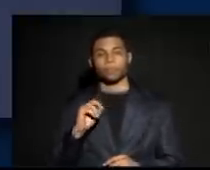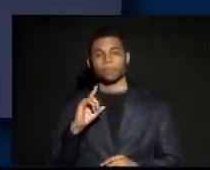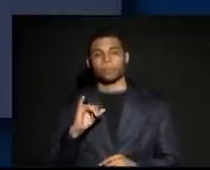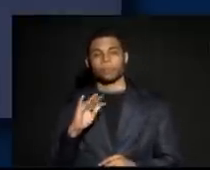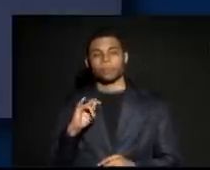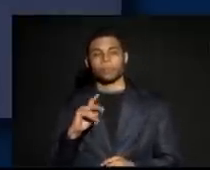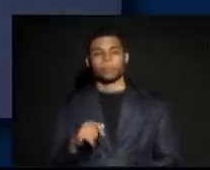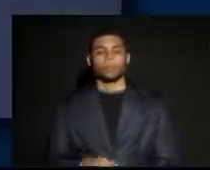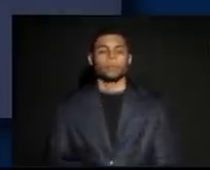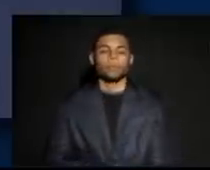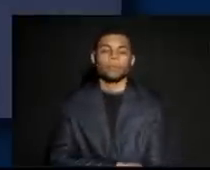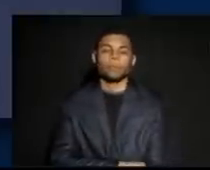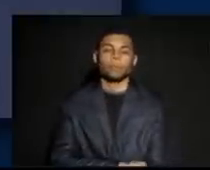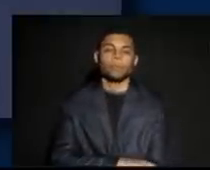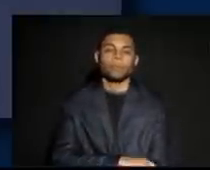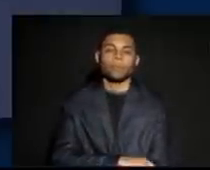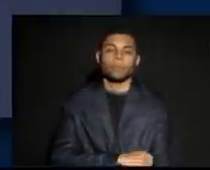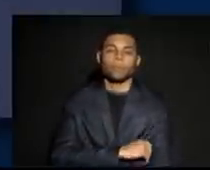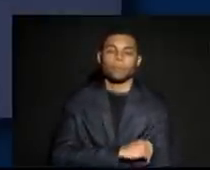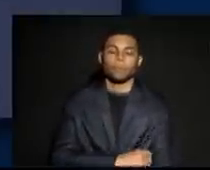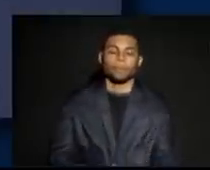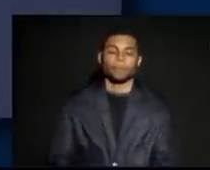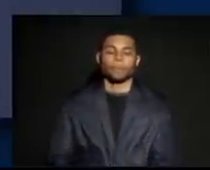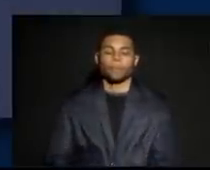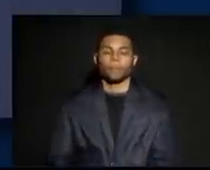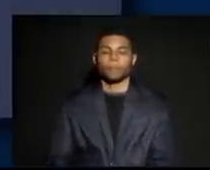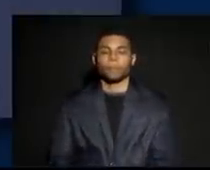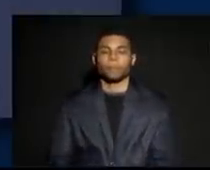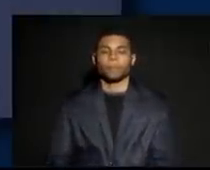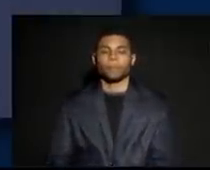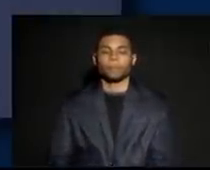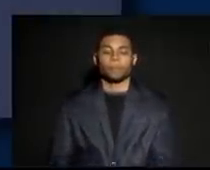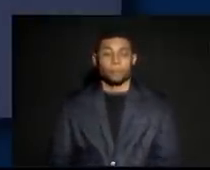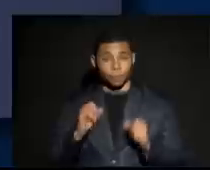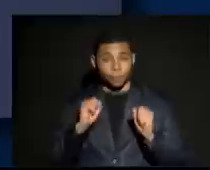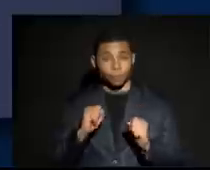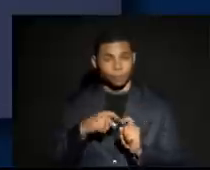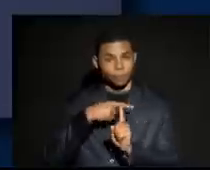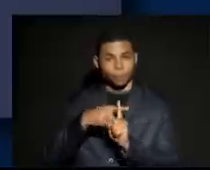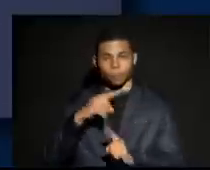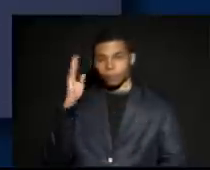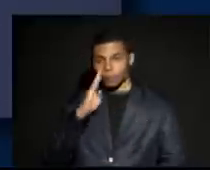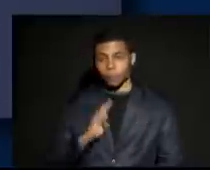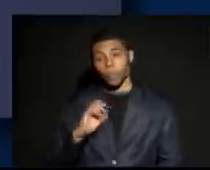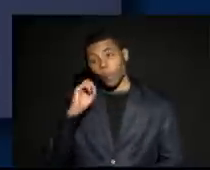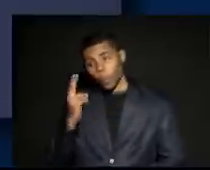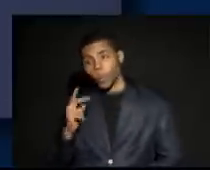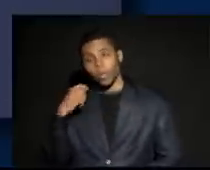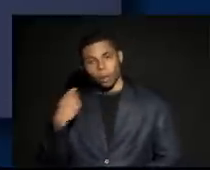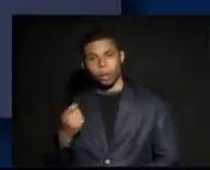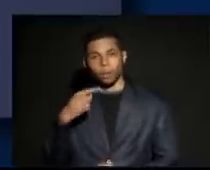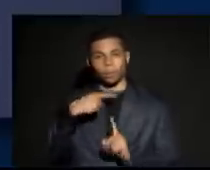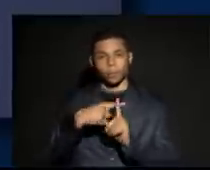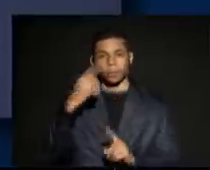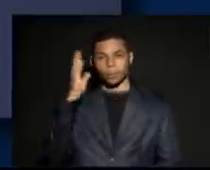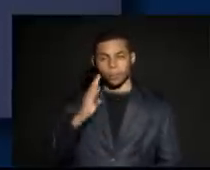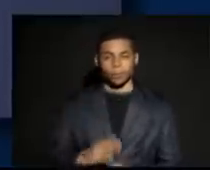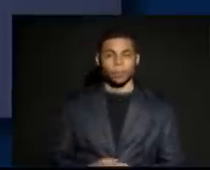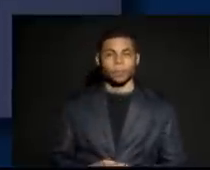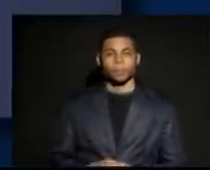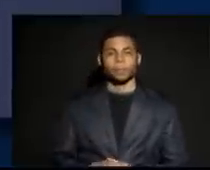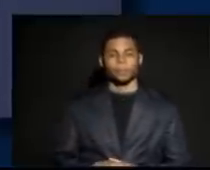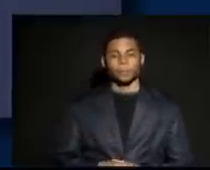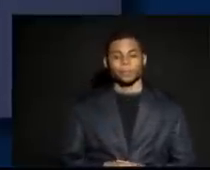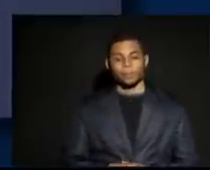é o que abriu no parênteses Já é pode ser até positivo o Brasil ou é positivo Brasil que